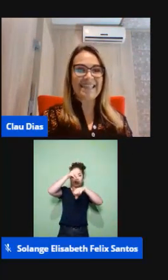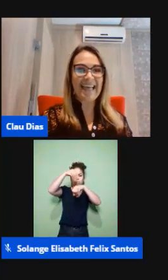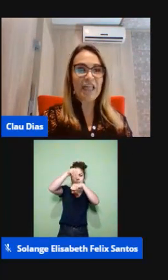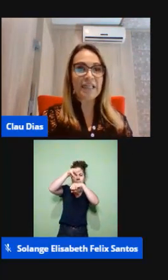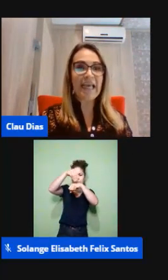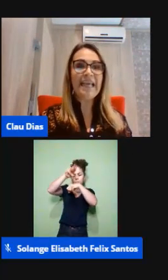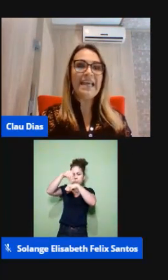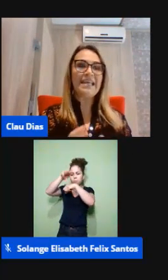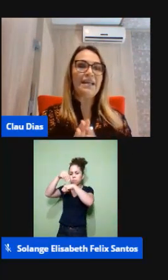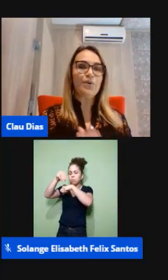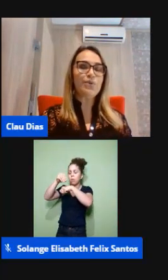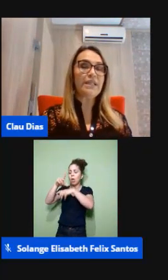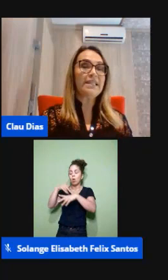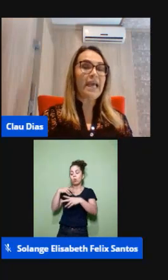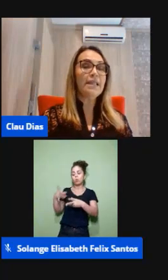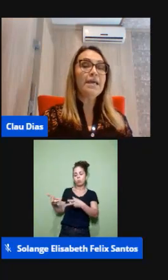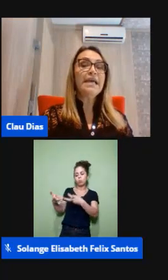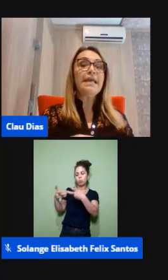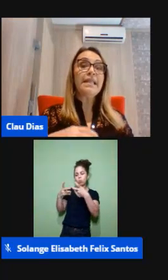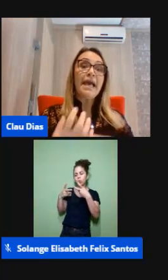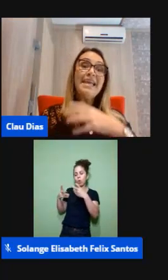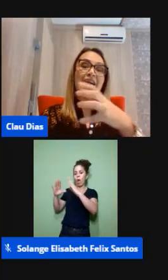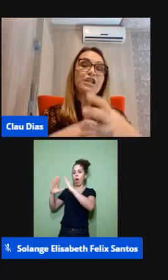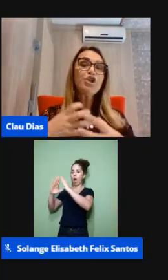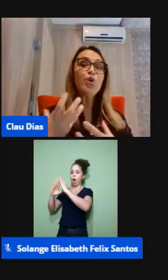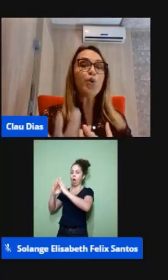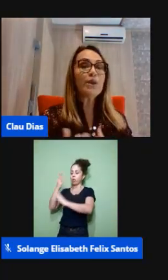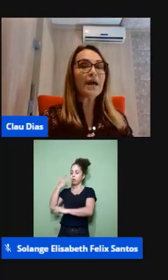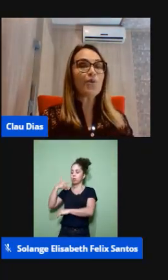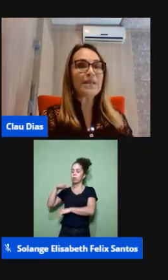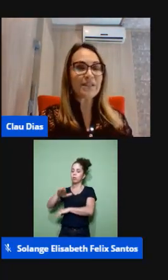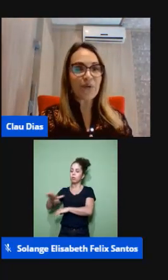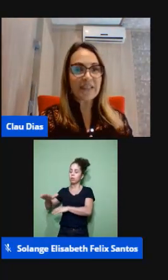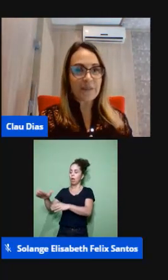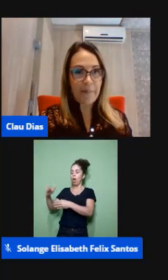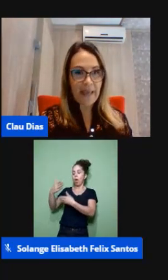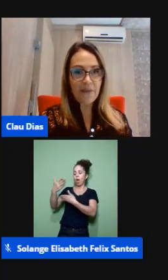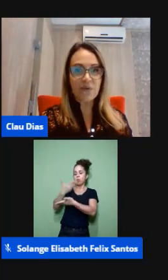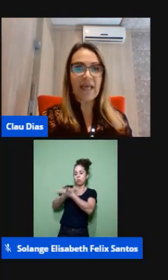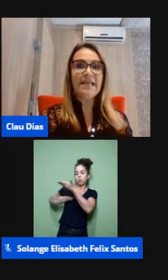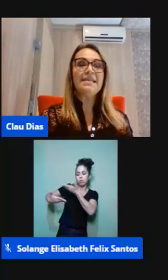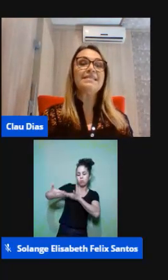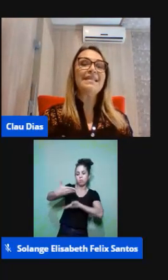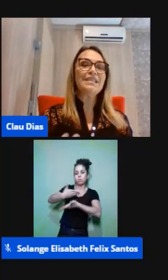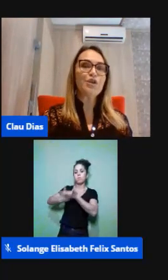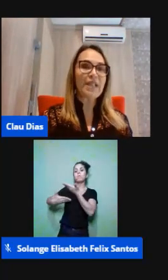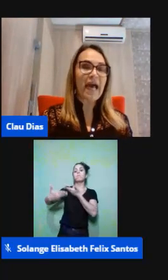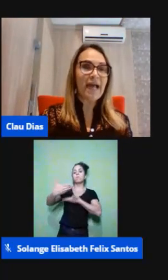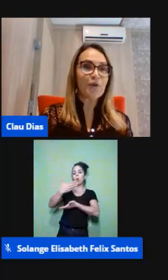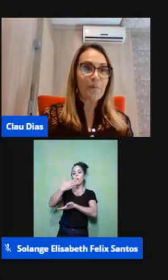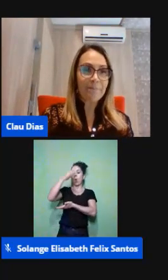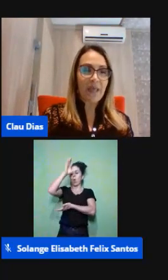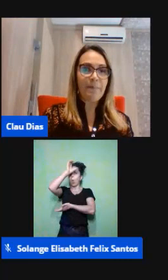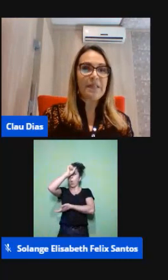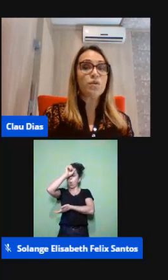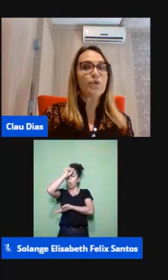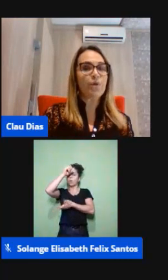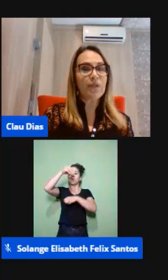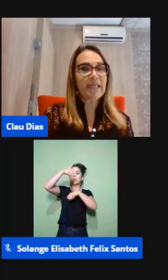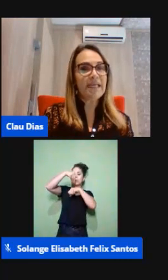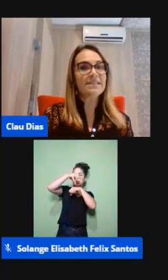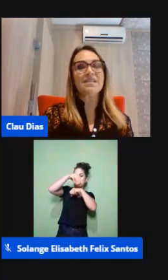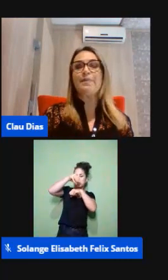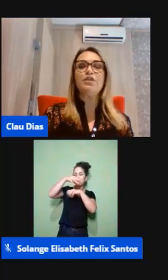traz da casa dela, né, que é da cultura dela, né, e articula com esse conhecimento, né, selecionado, né,